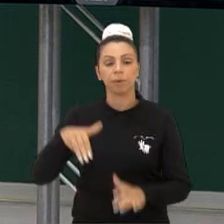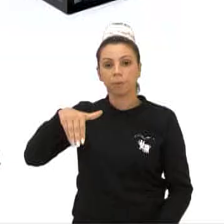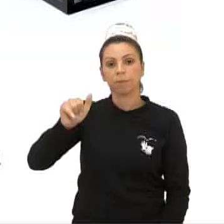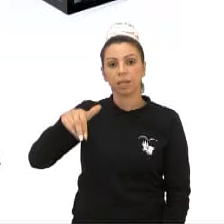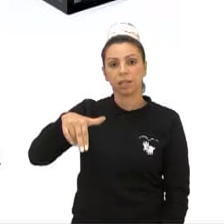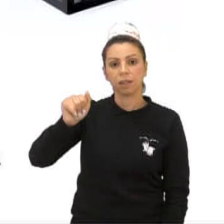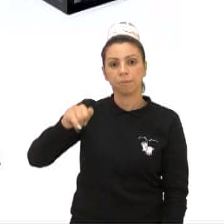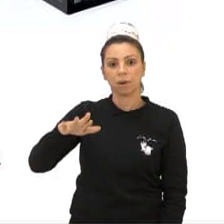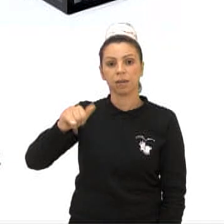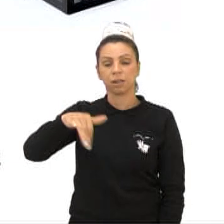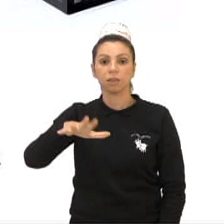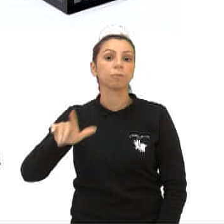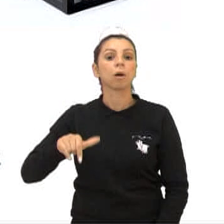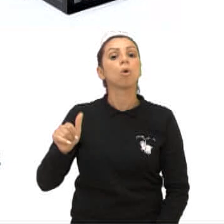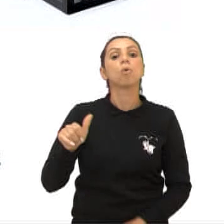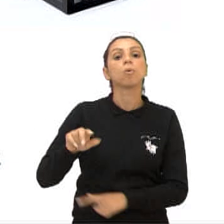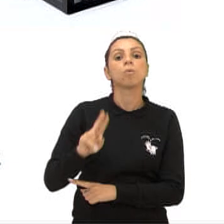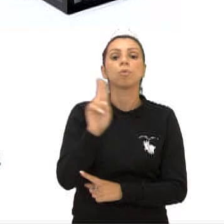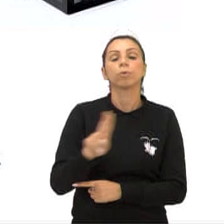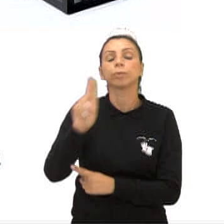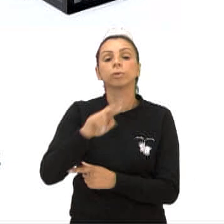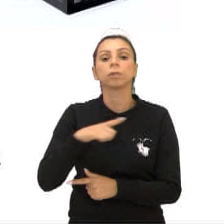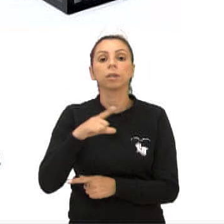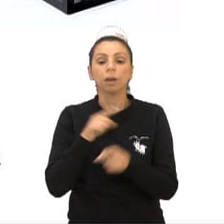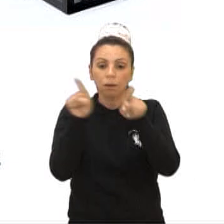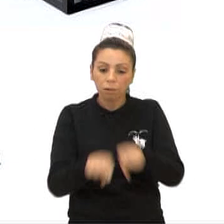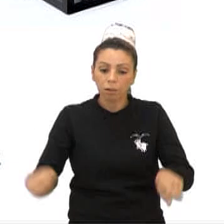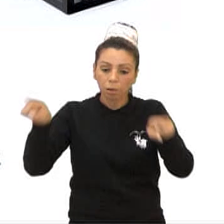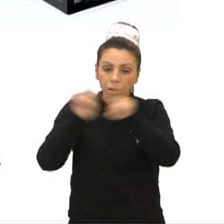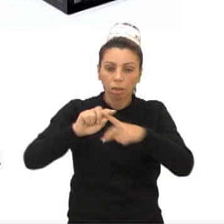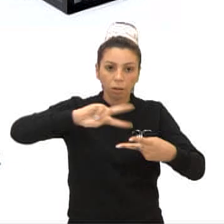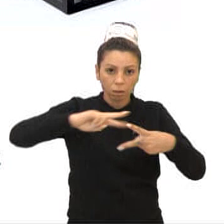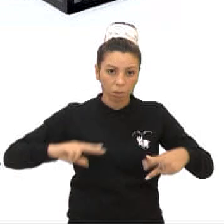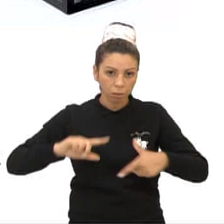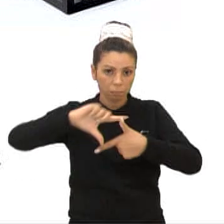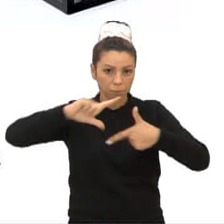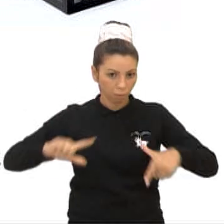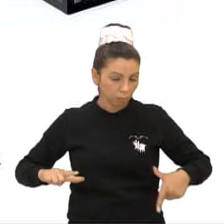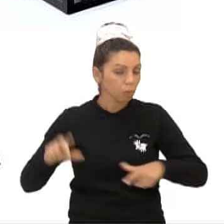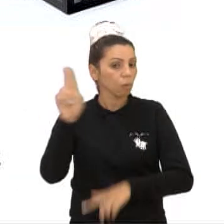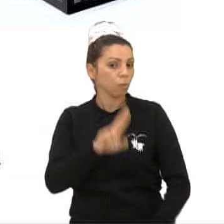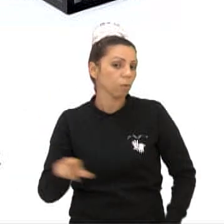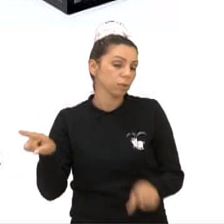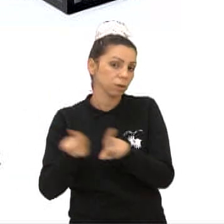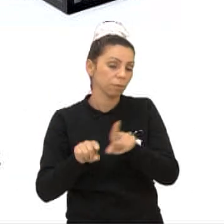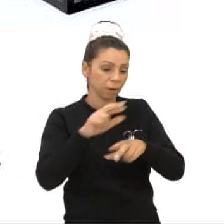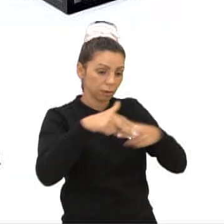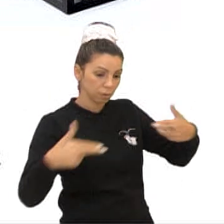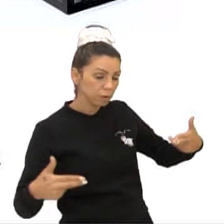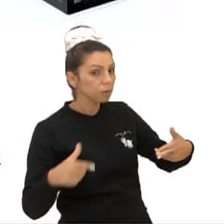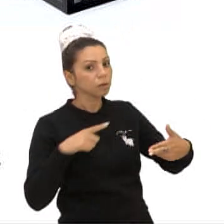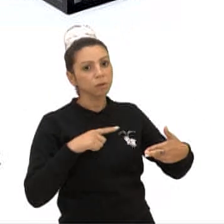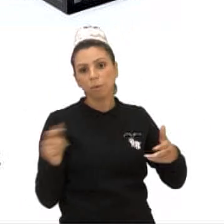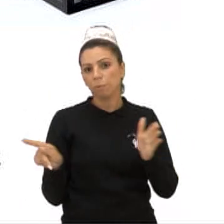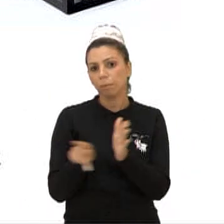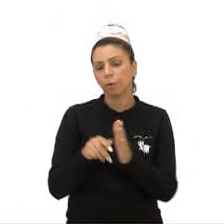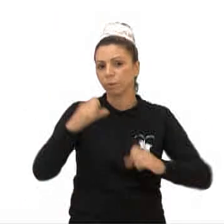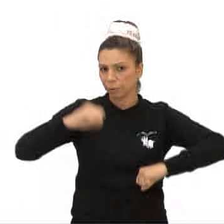Minimalismo usa as formas geométricas, repetição de formas. Eles também fazem o uso de materiais já